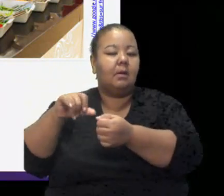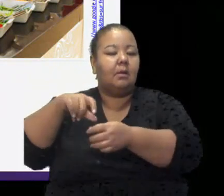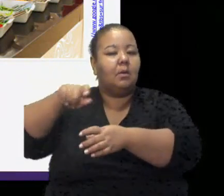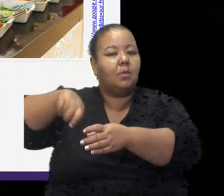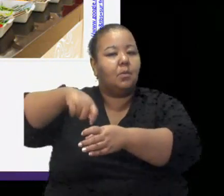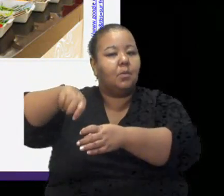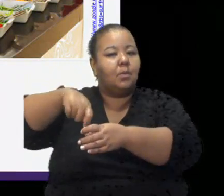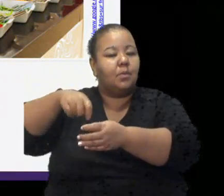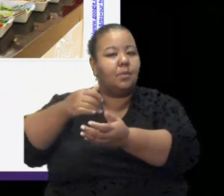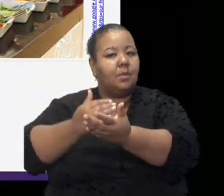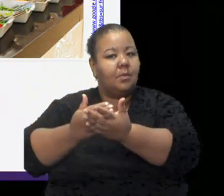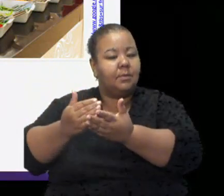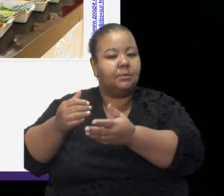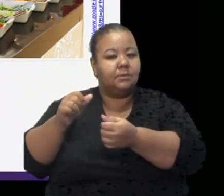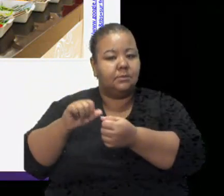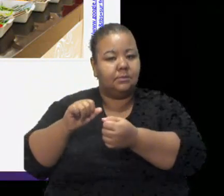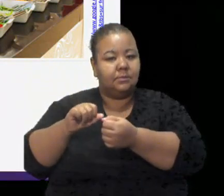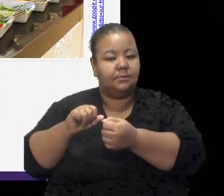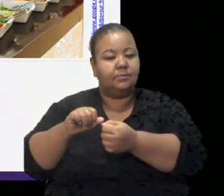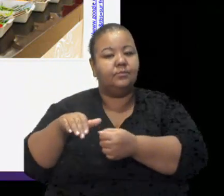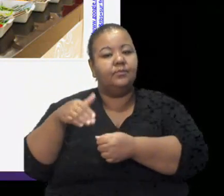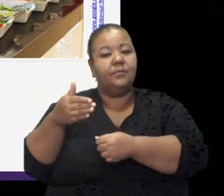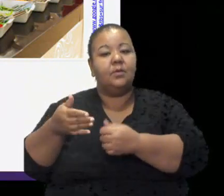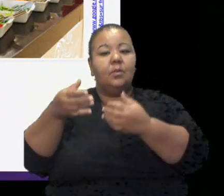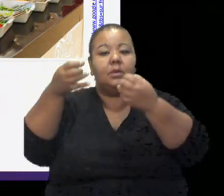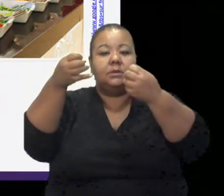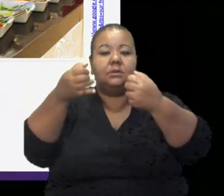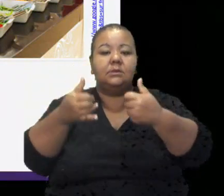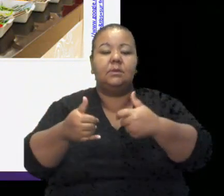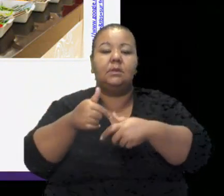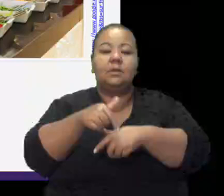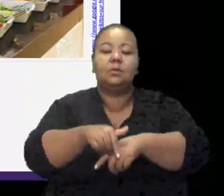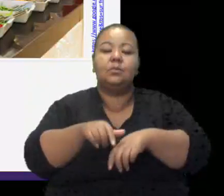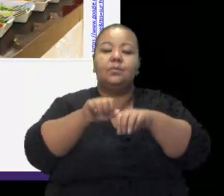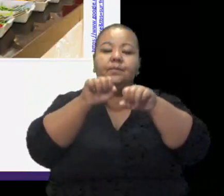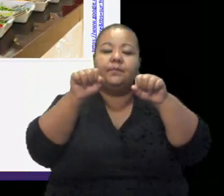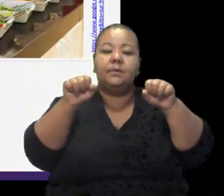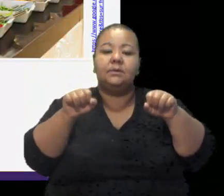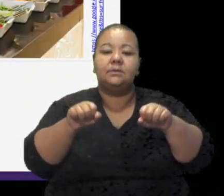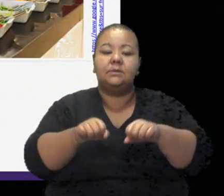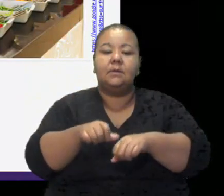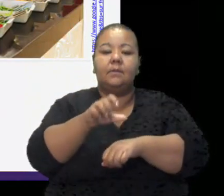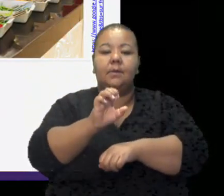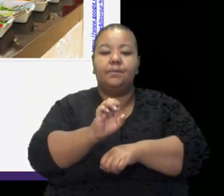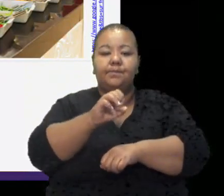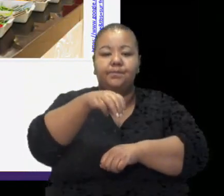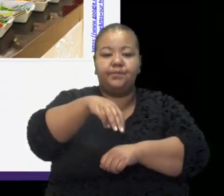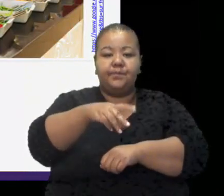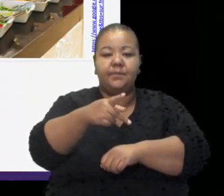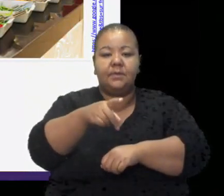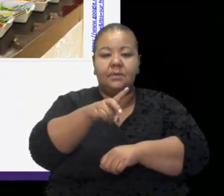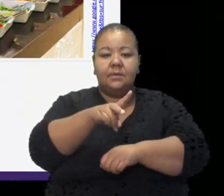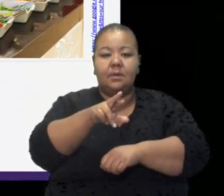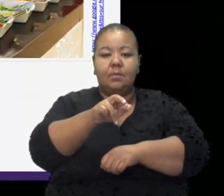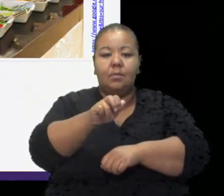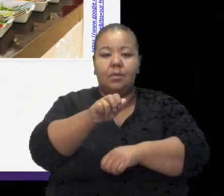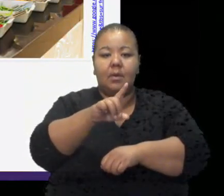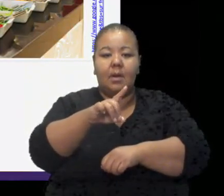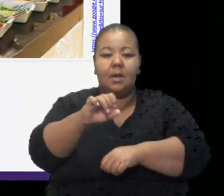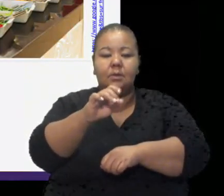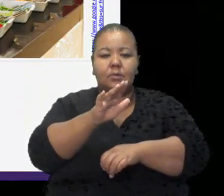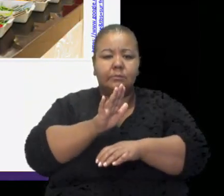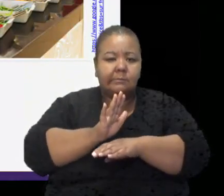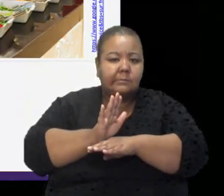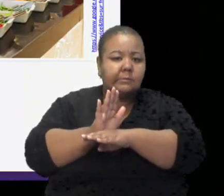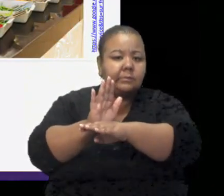eu pedi para ser feito. Quando a gente fala né, já do sistema empurrado,